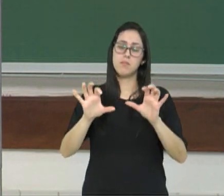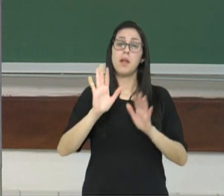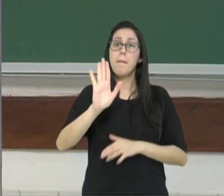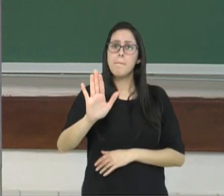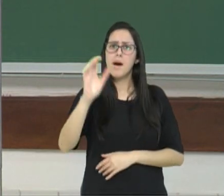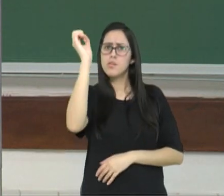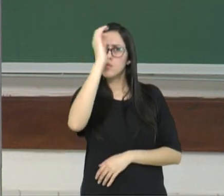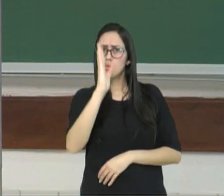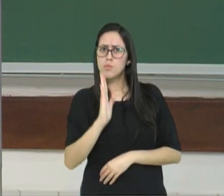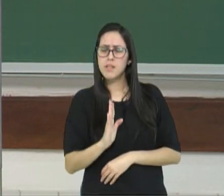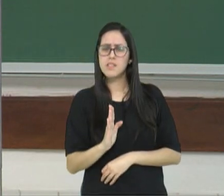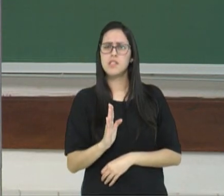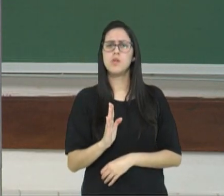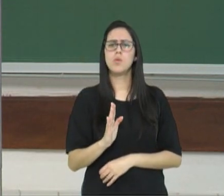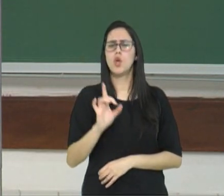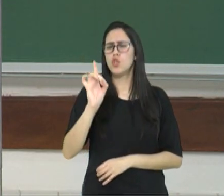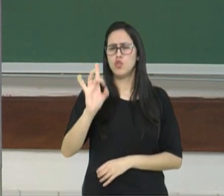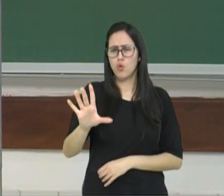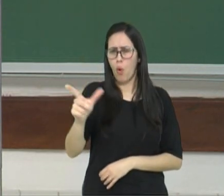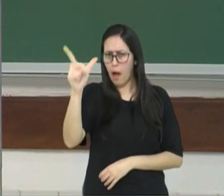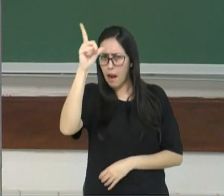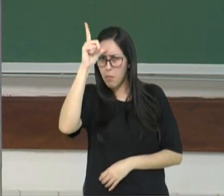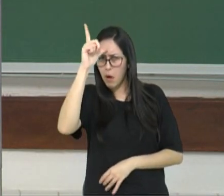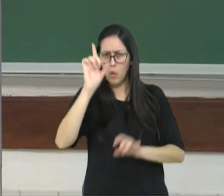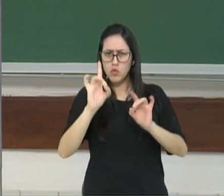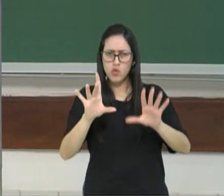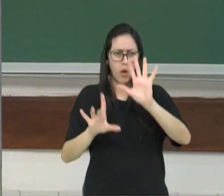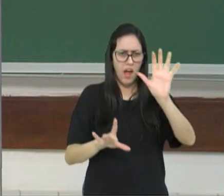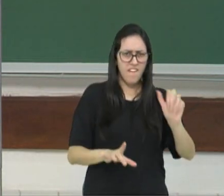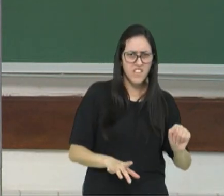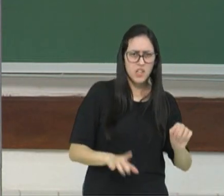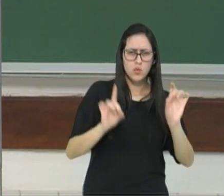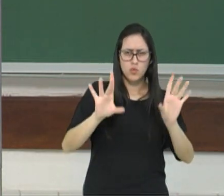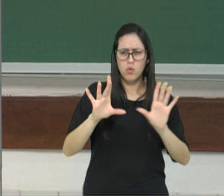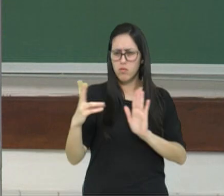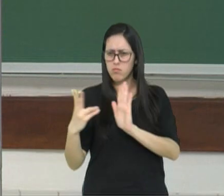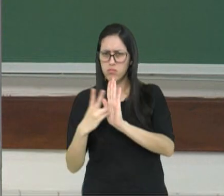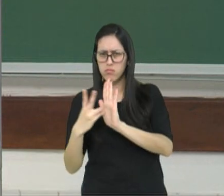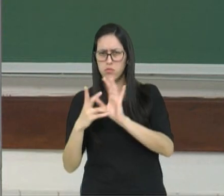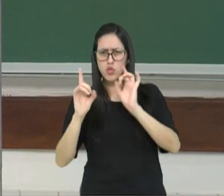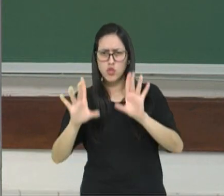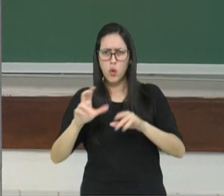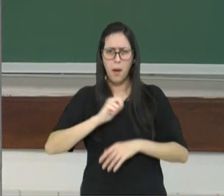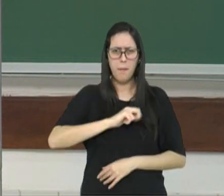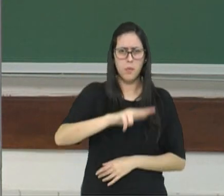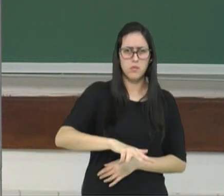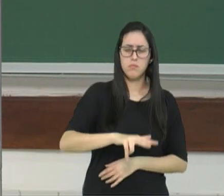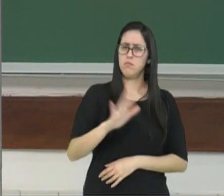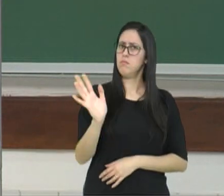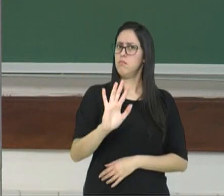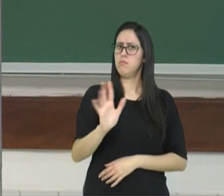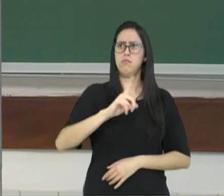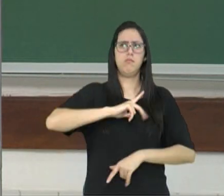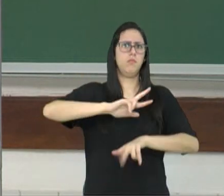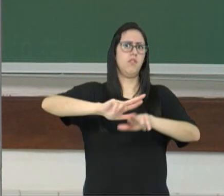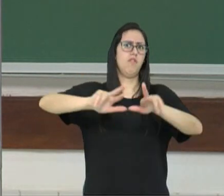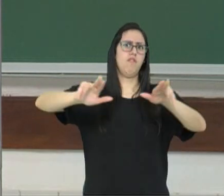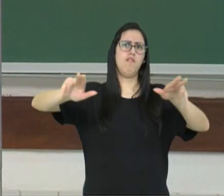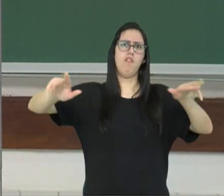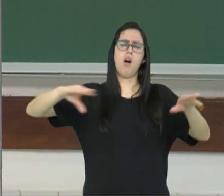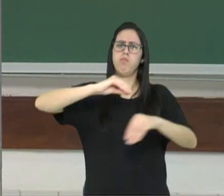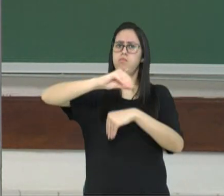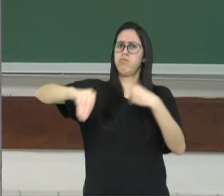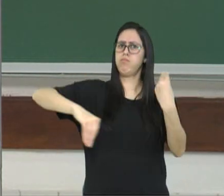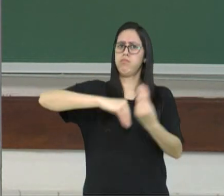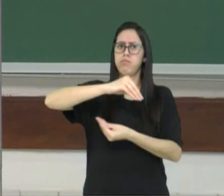formado apenas por alemães, africanos, indígenas e portugueses. Muitas outras populações vieram para cá,